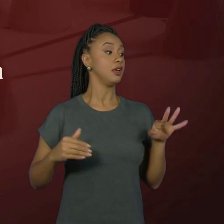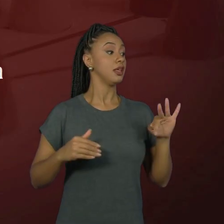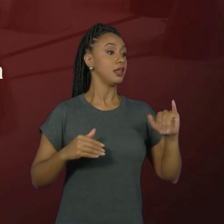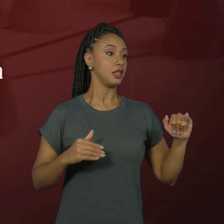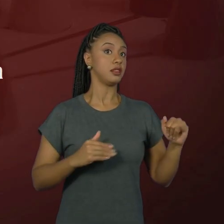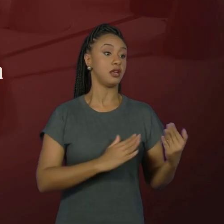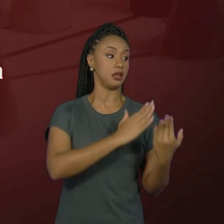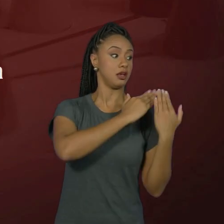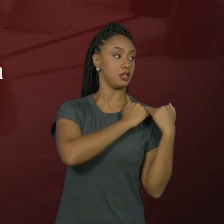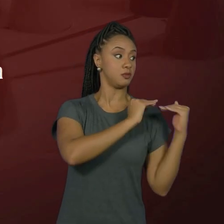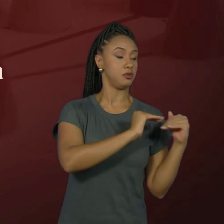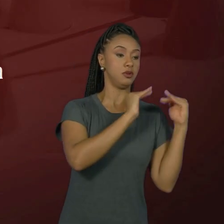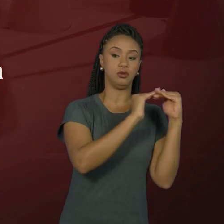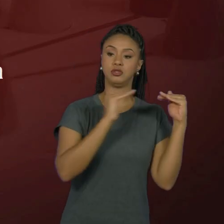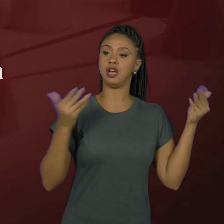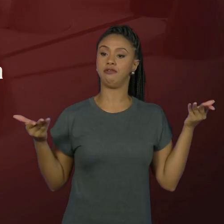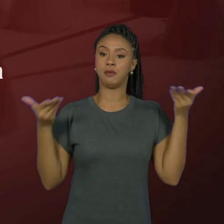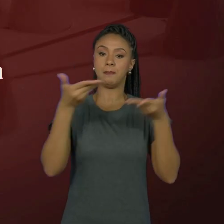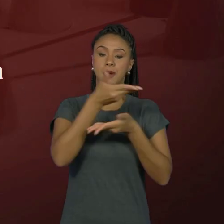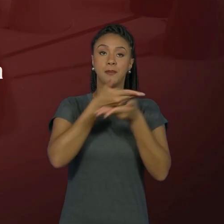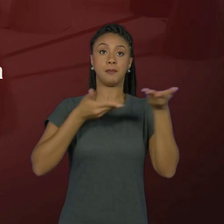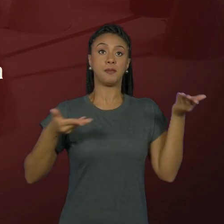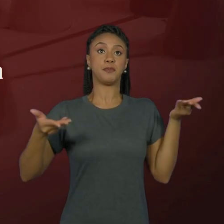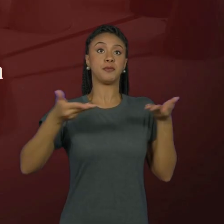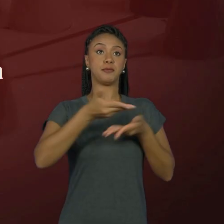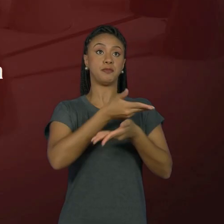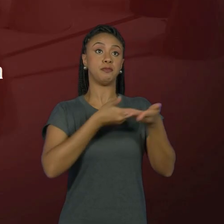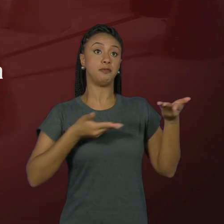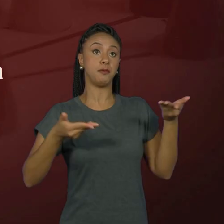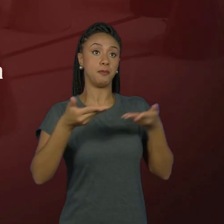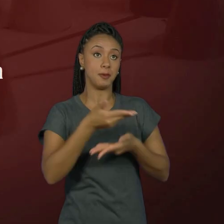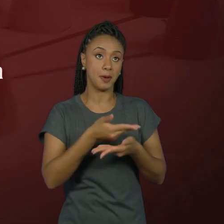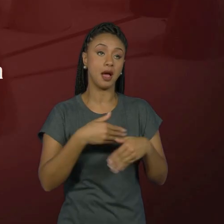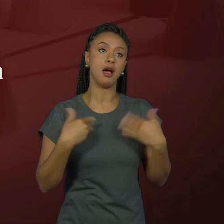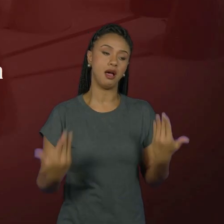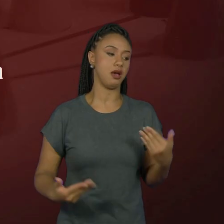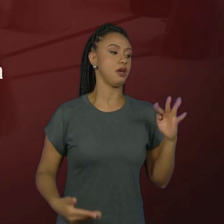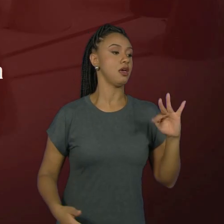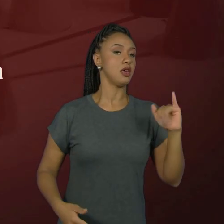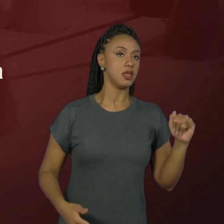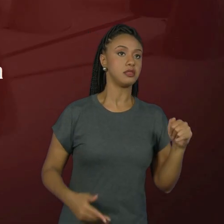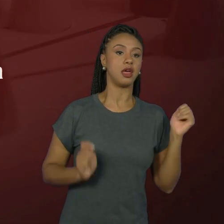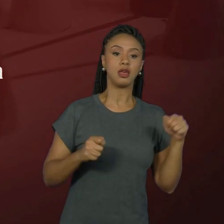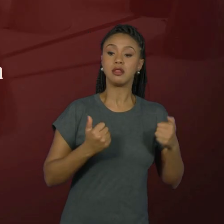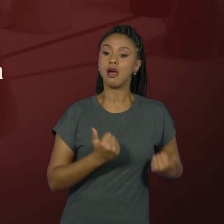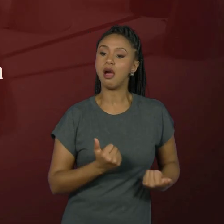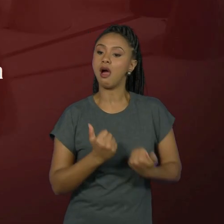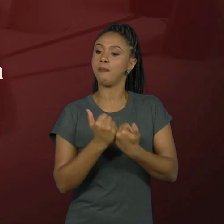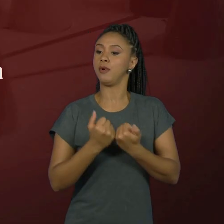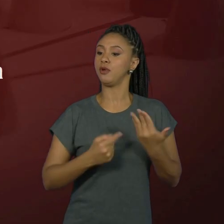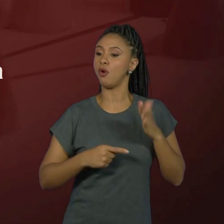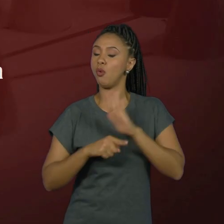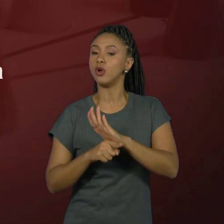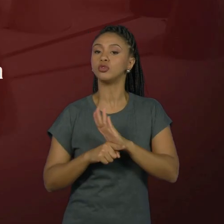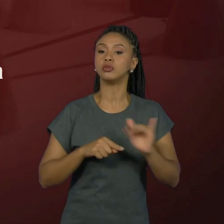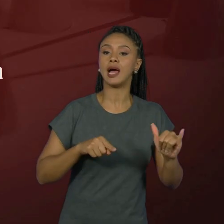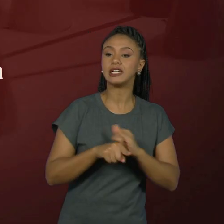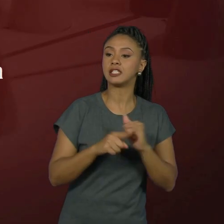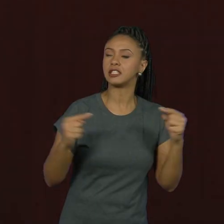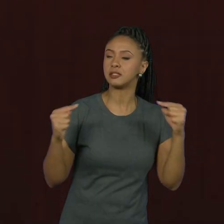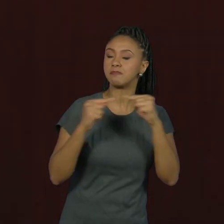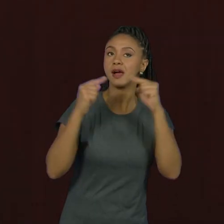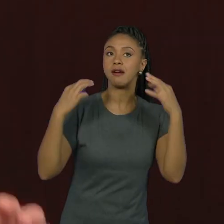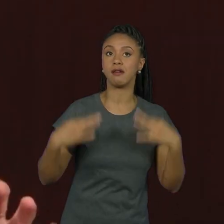bem como mostrar que as tecnologias da informação poderão apoiar o negócio tendo foco mais estratégico. Então,